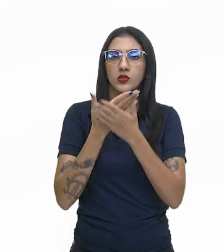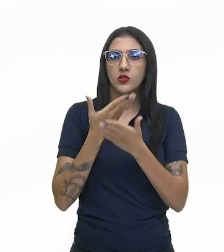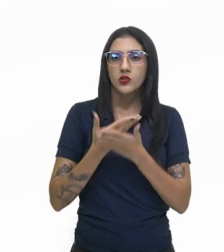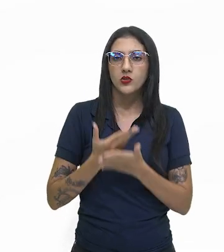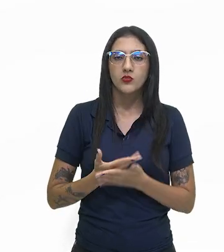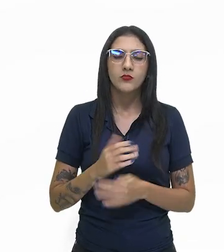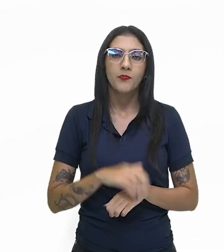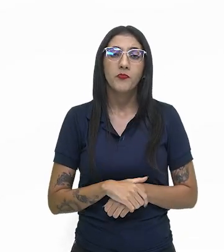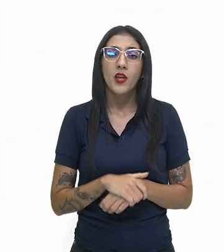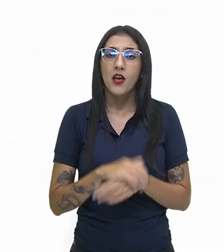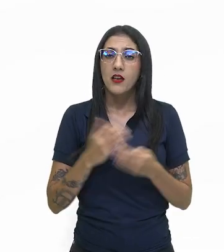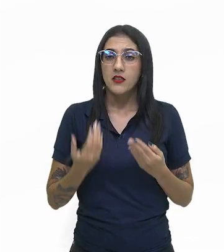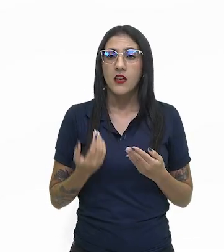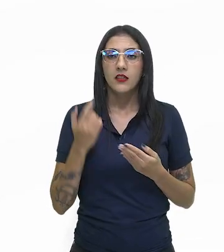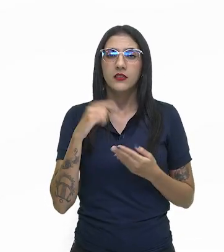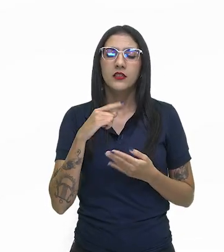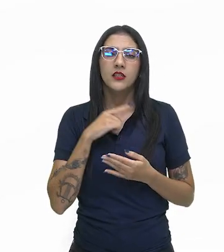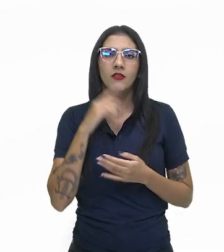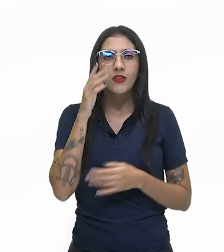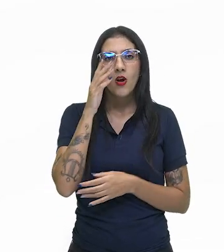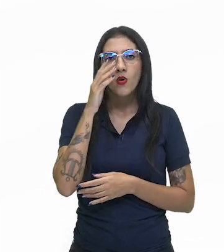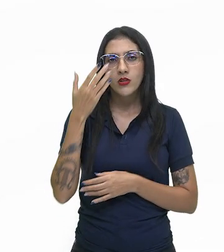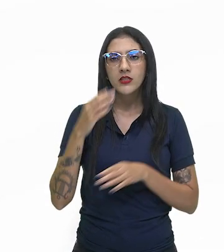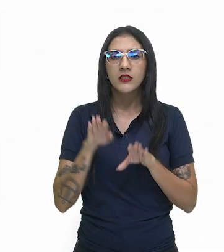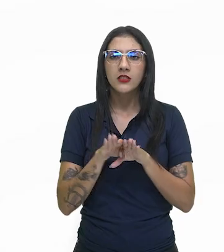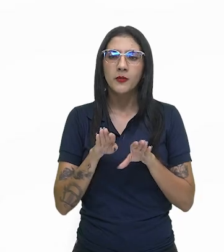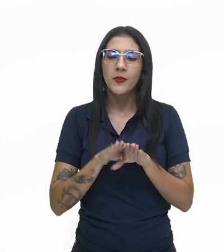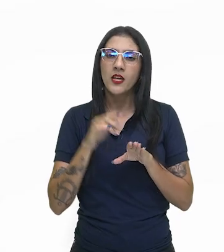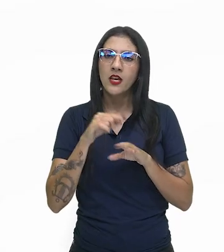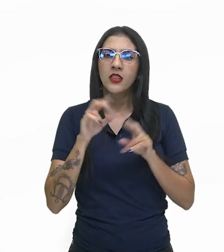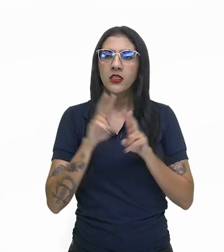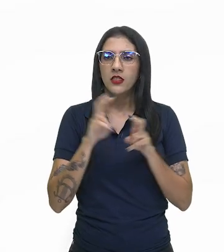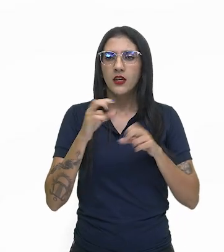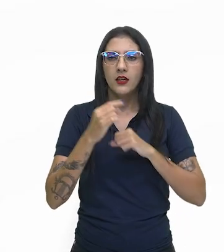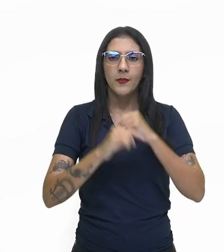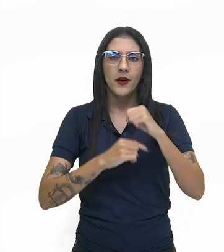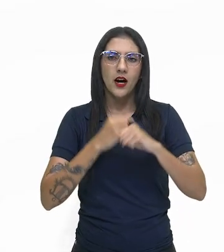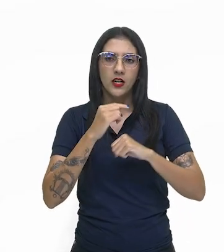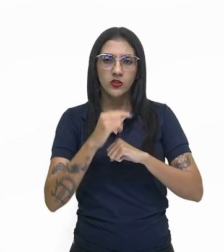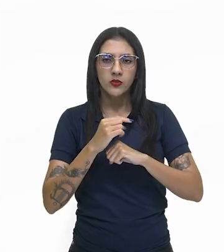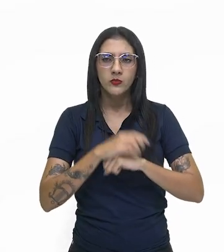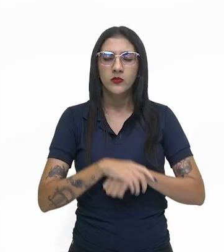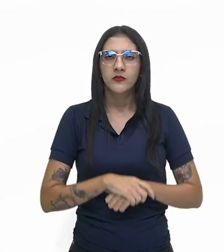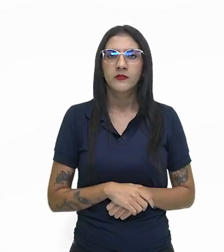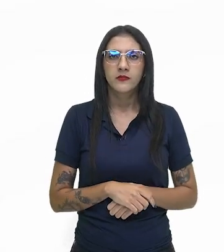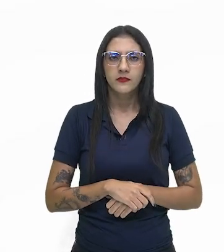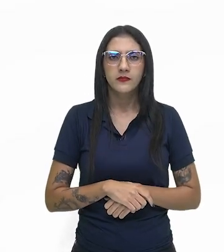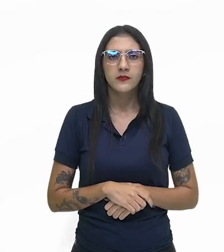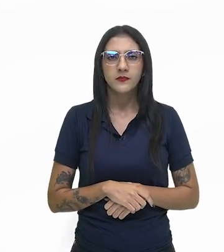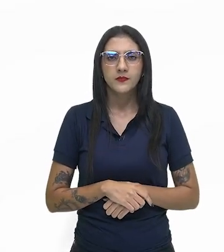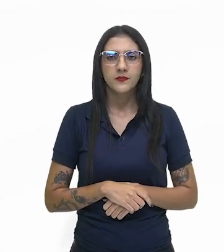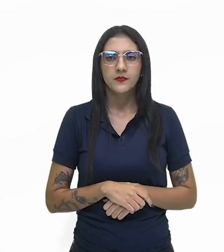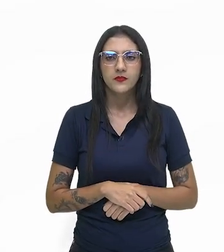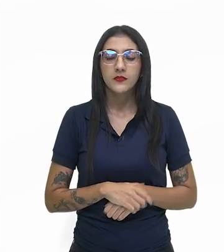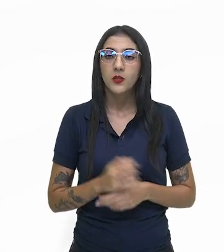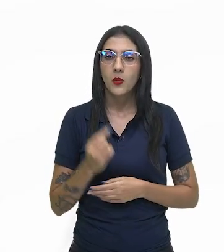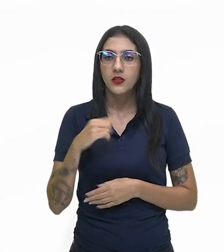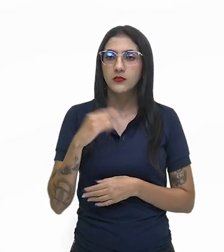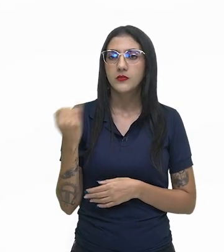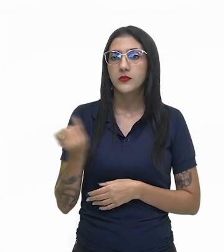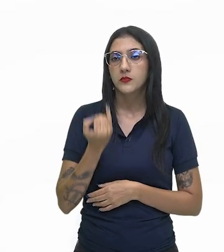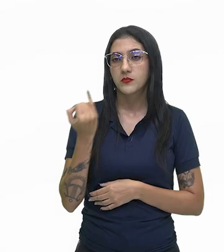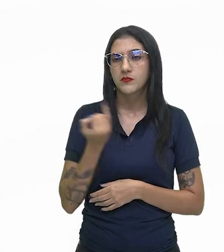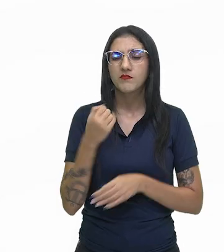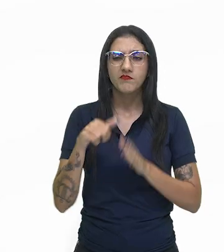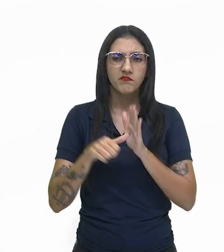assim aconteceu também com o estudo do átomo. Sim, né, foi importante as primeiras